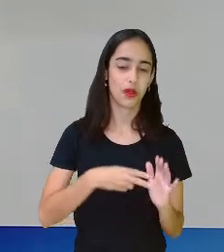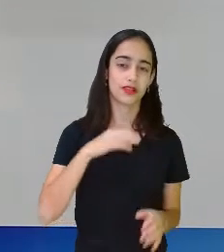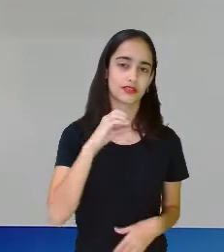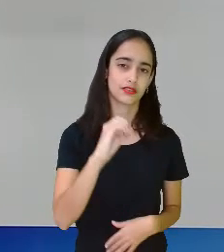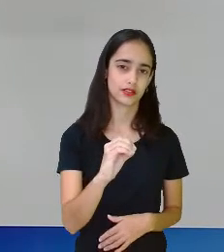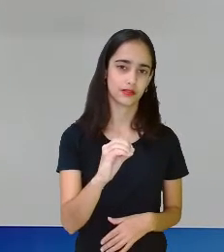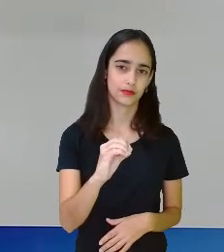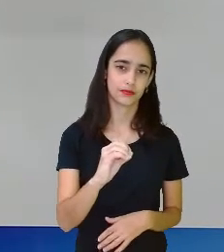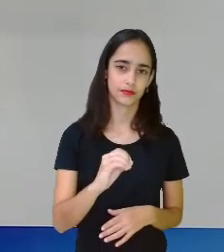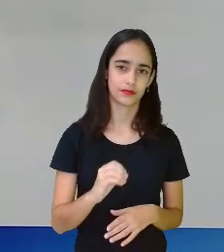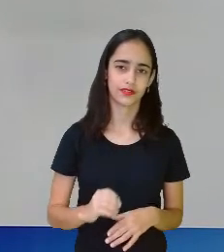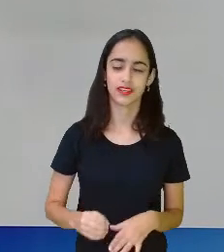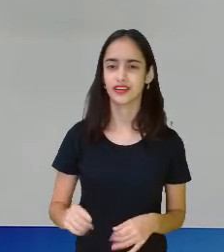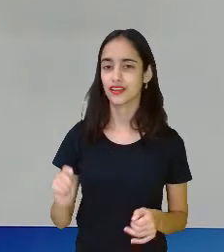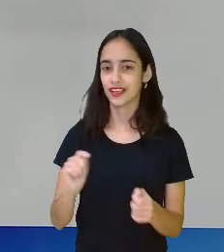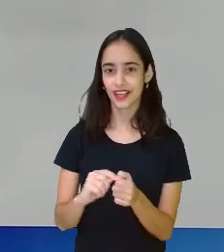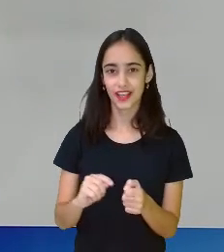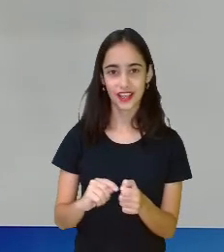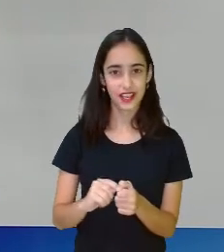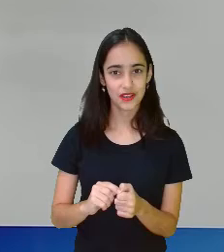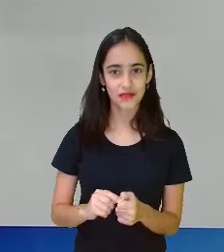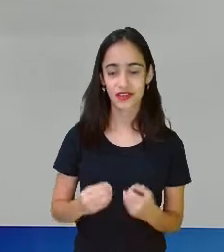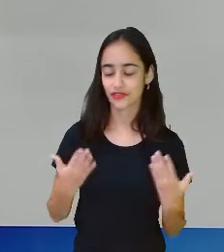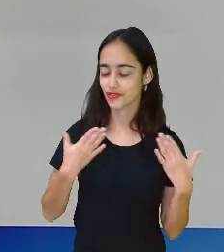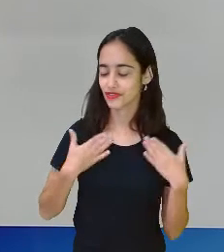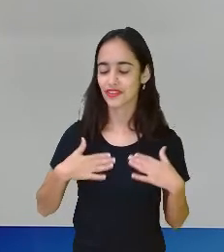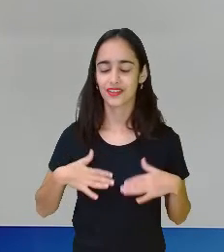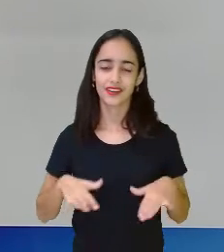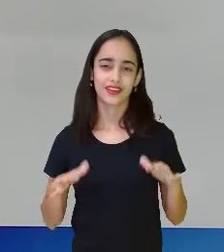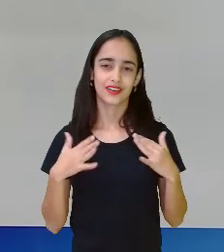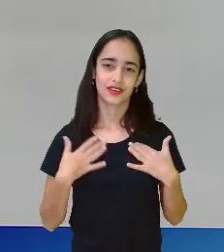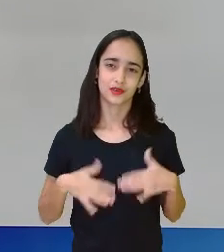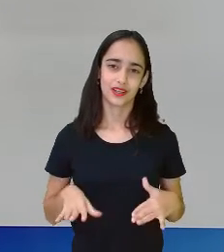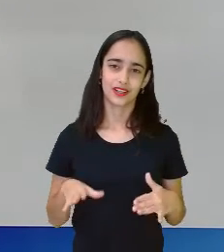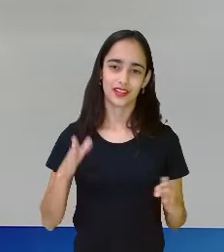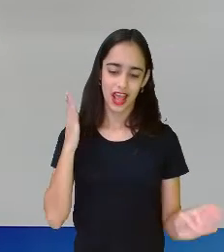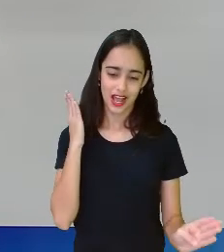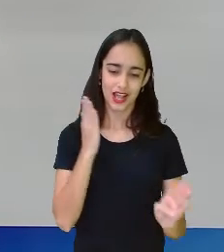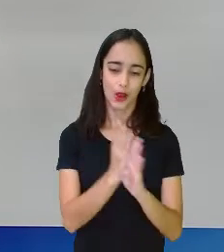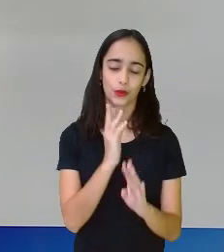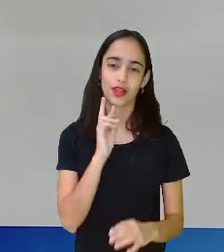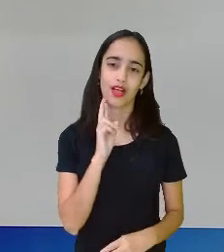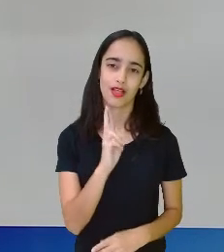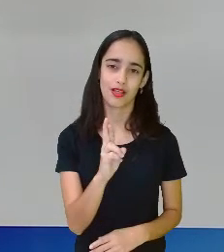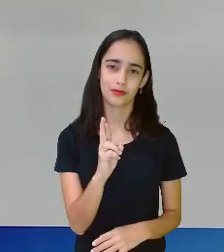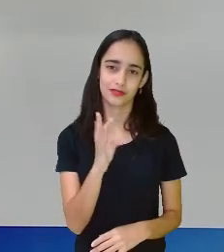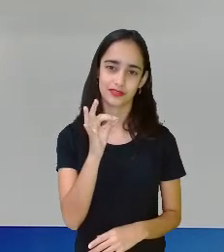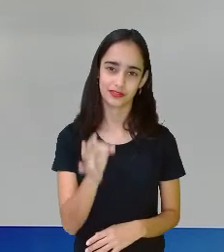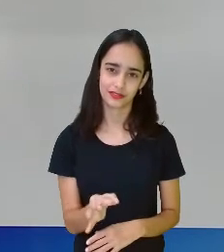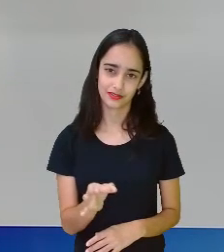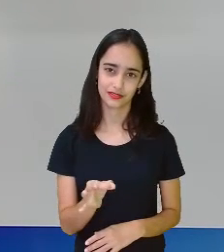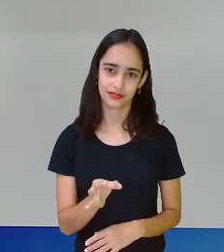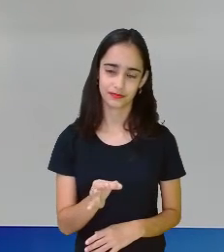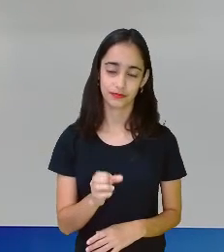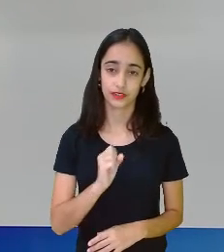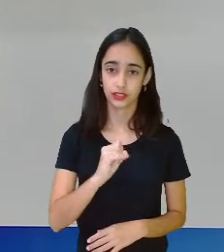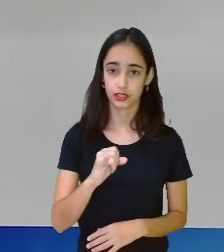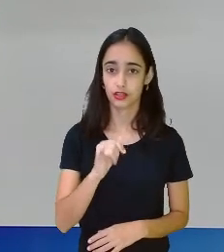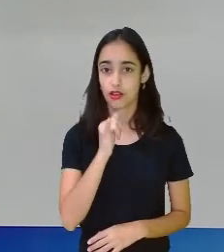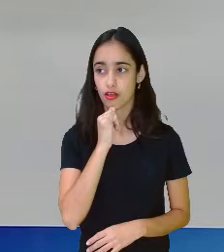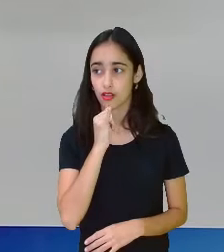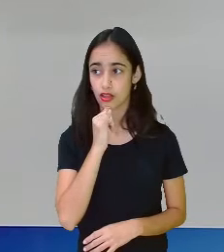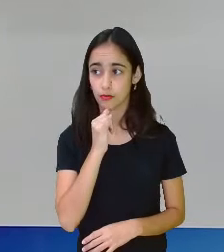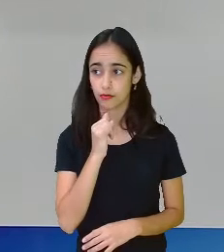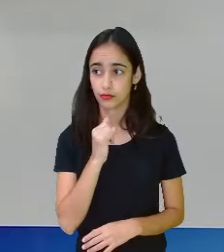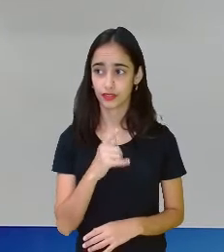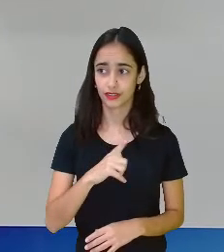a operação tranquilamente. E encontro, lógico, o resultado. Se eu colocasse, por exemplo, esses 524